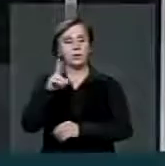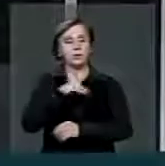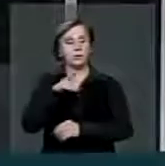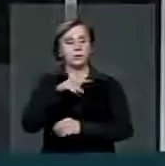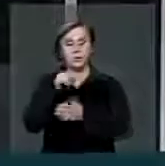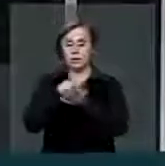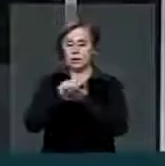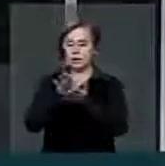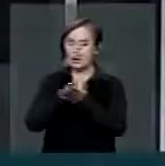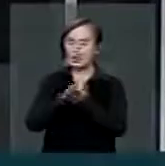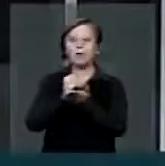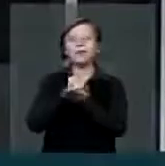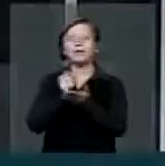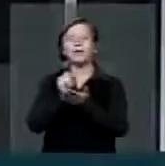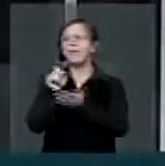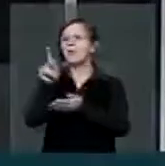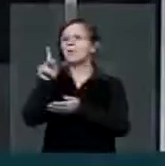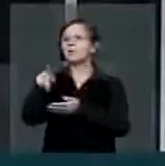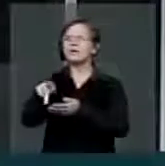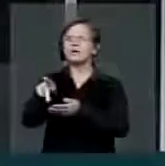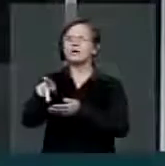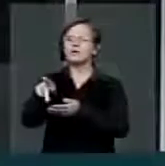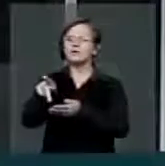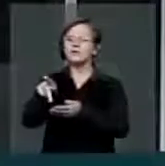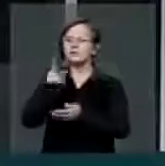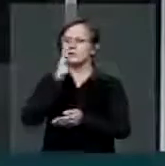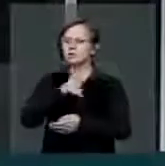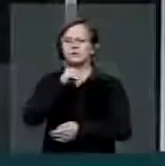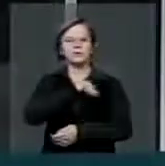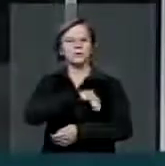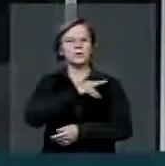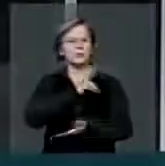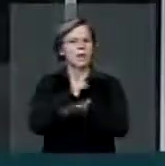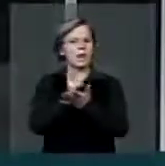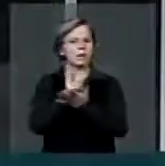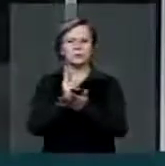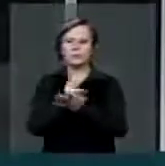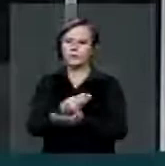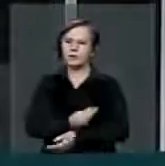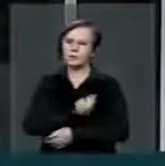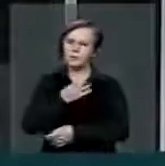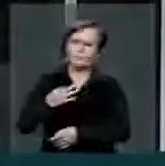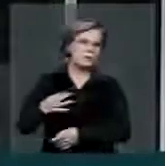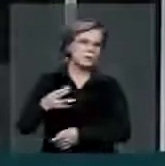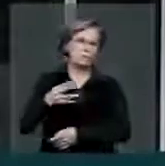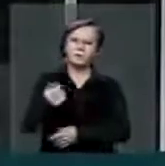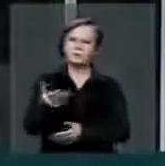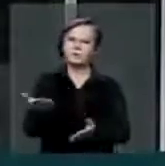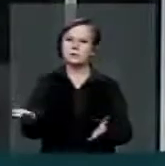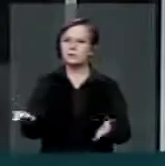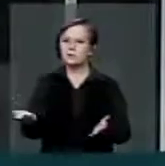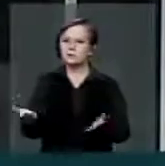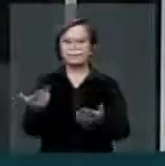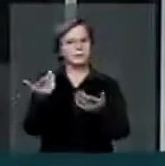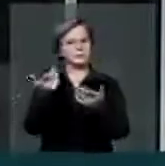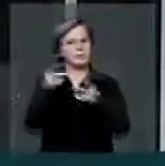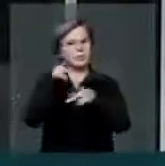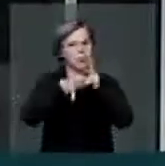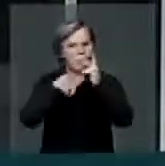pena é ser aposentado com salário vitalício? Isto não é o que o povo brasileiro